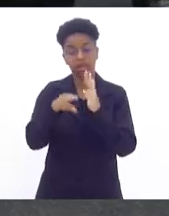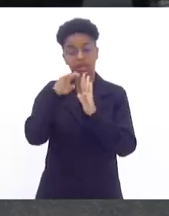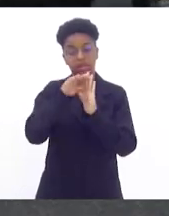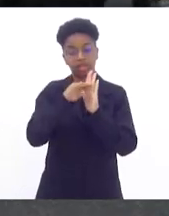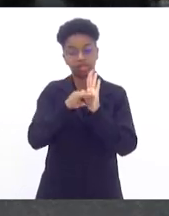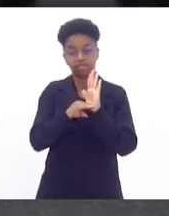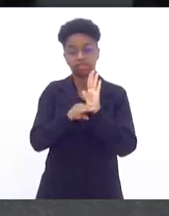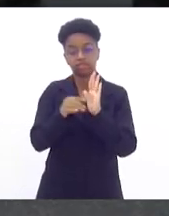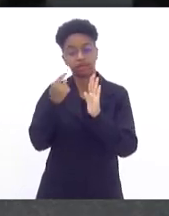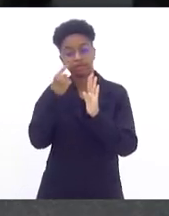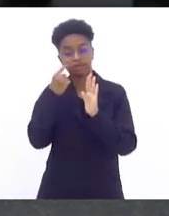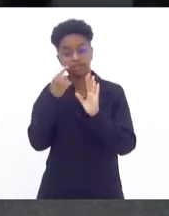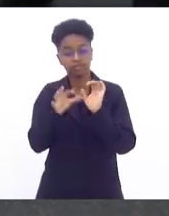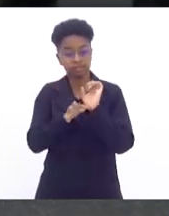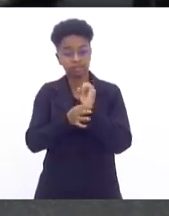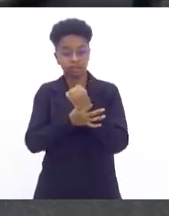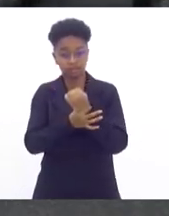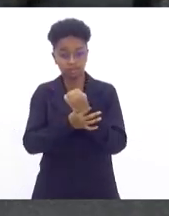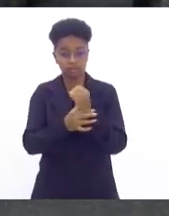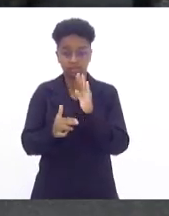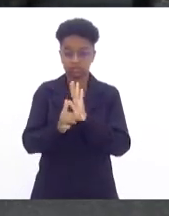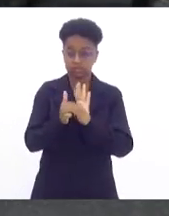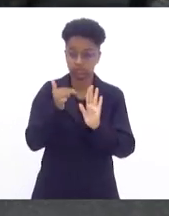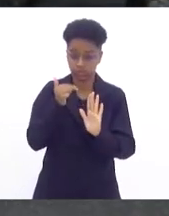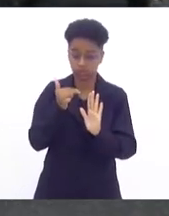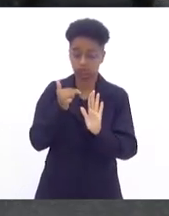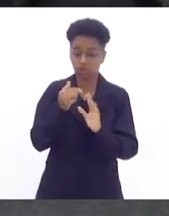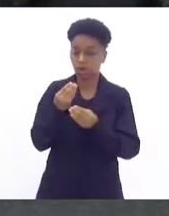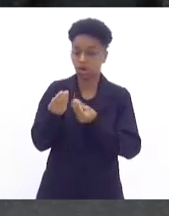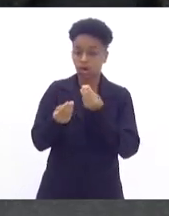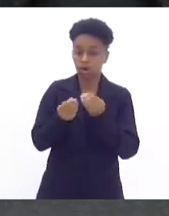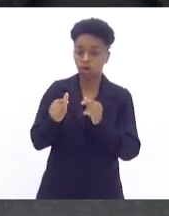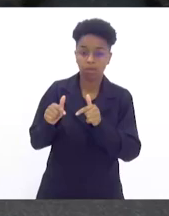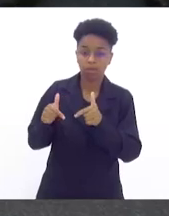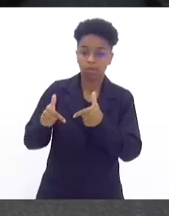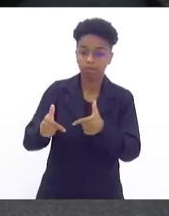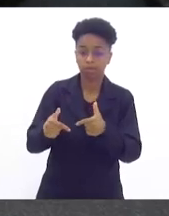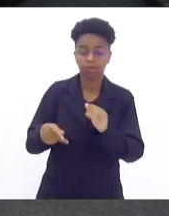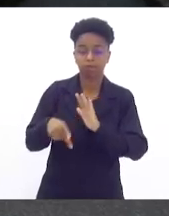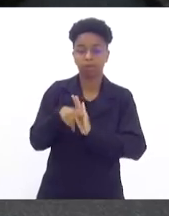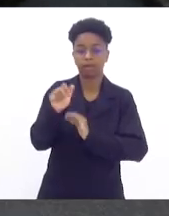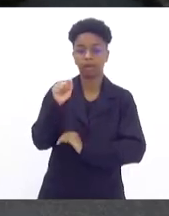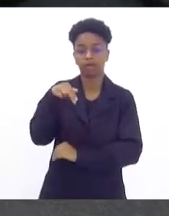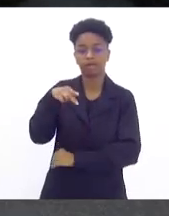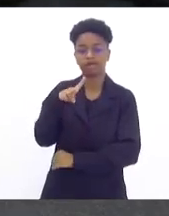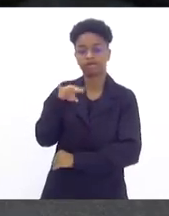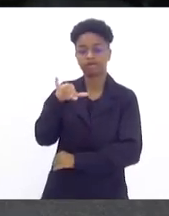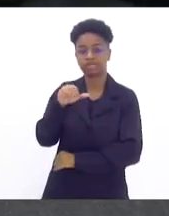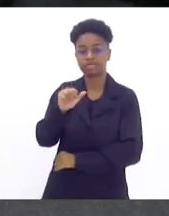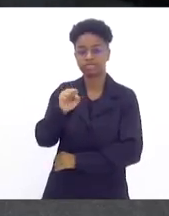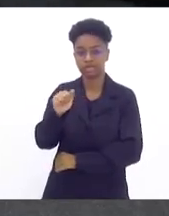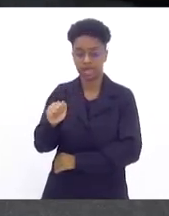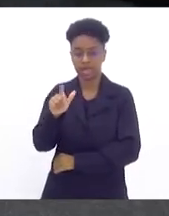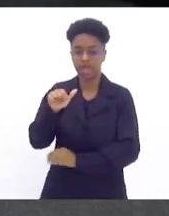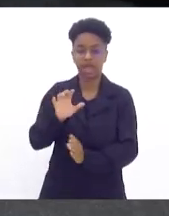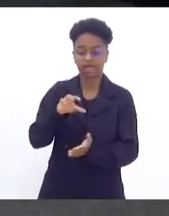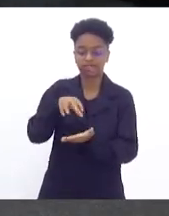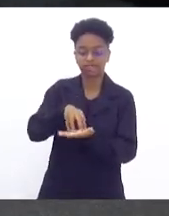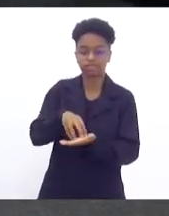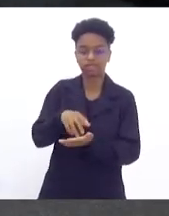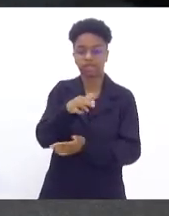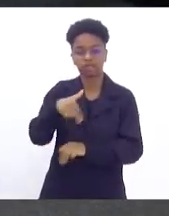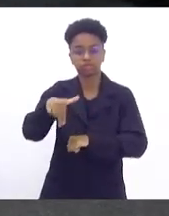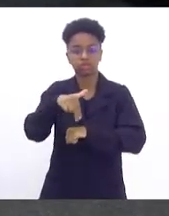verificação de segurança cirúrgica que é adotada pela Anvisa que a Agência Nacional de Vigilância Sanitária